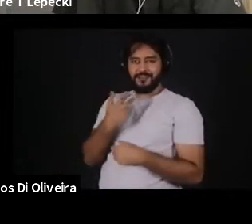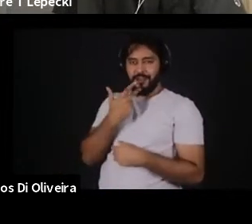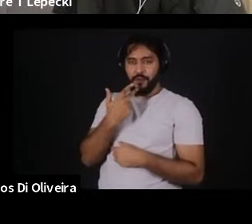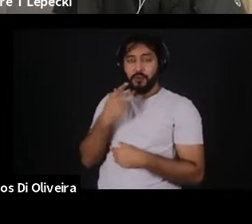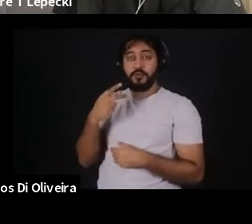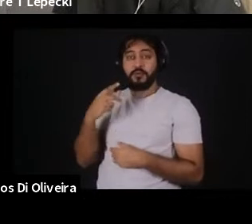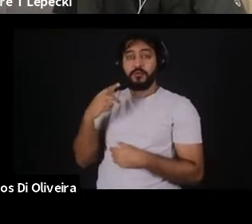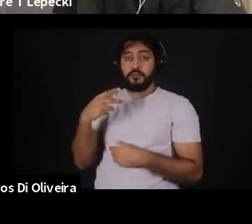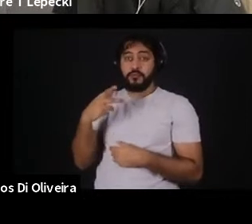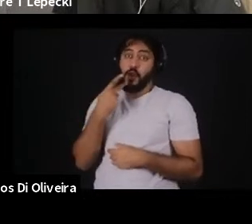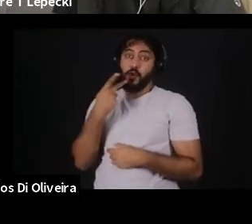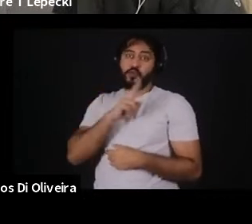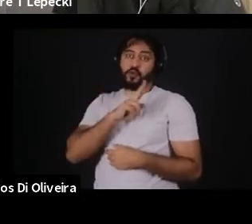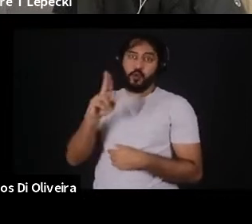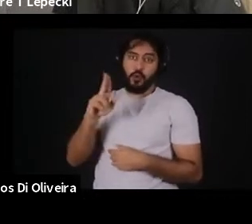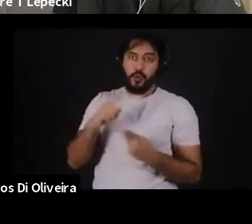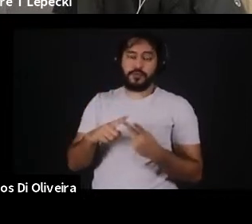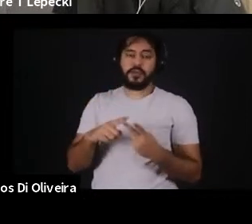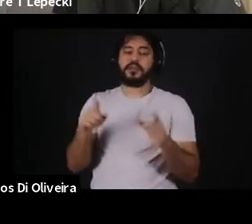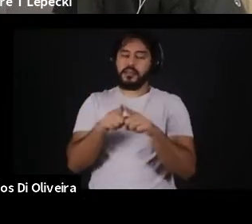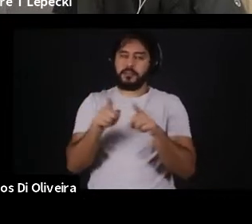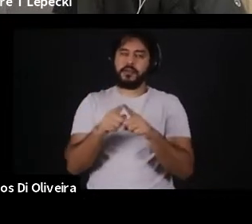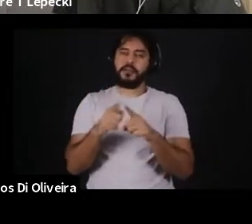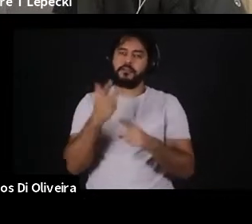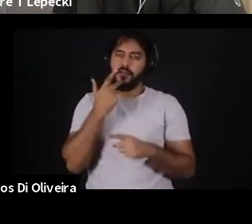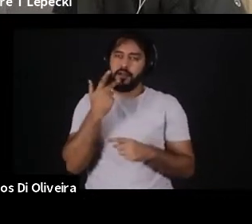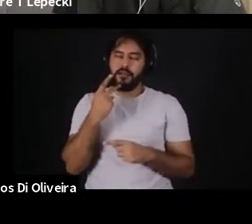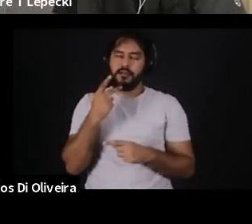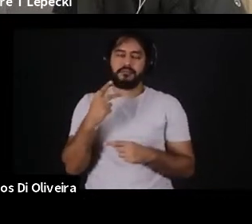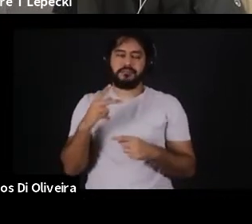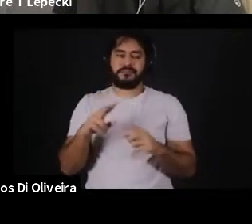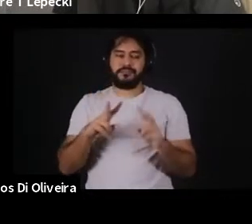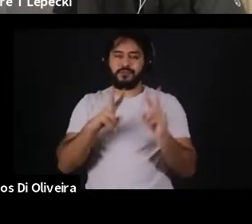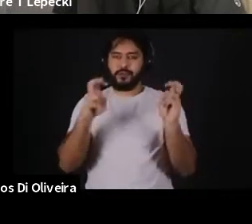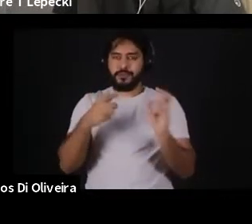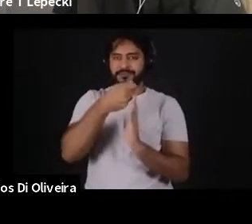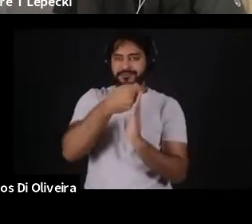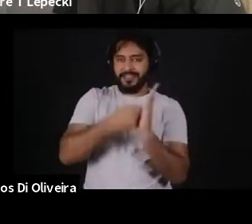ao Coreopolítica, Coreopolícia, texto de 2013, no texto